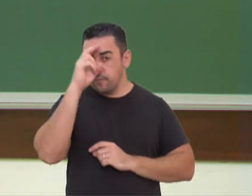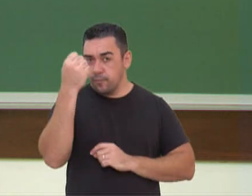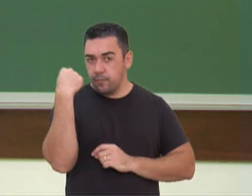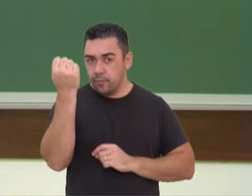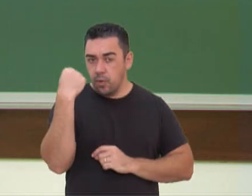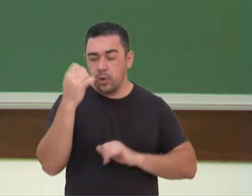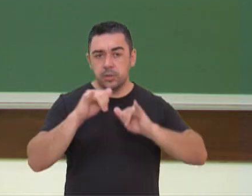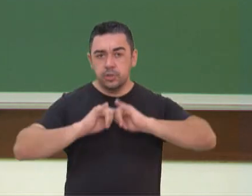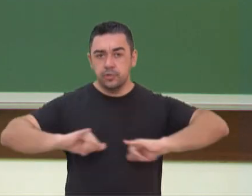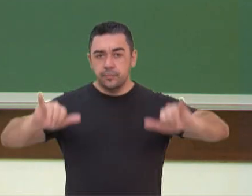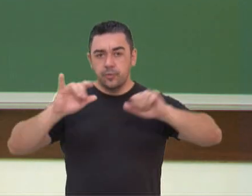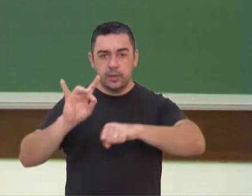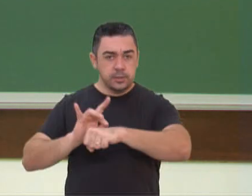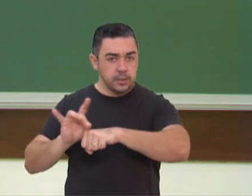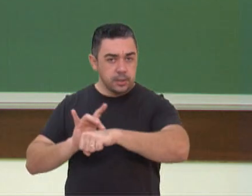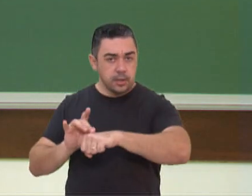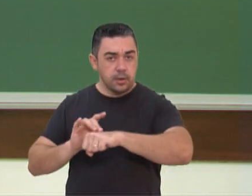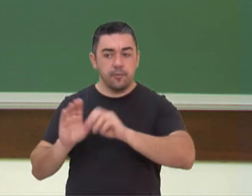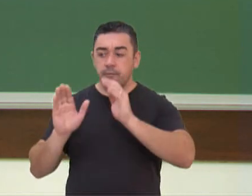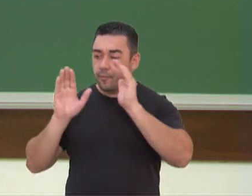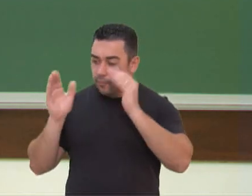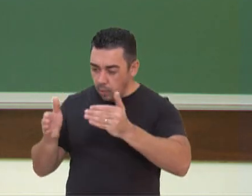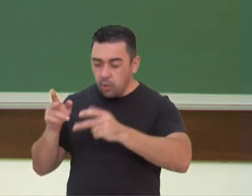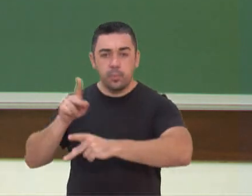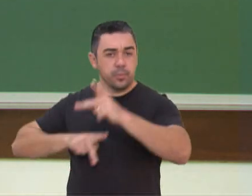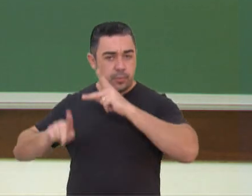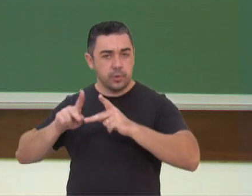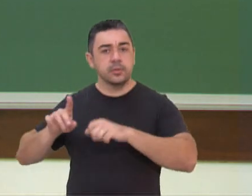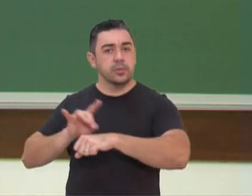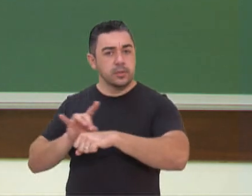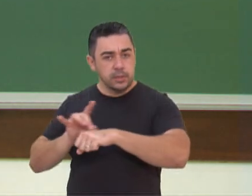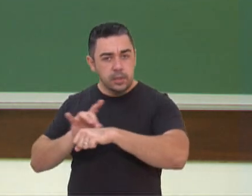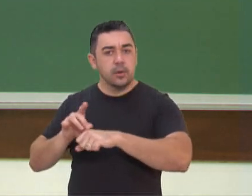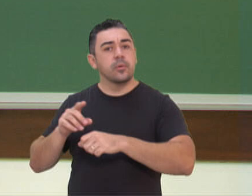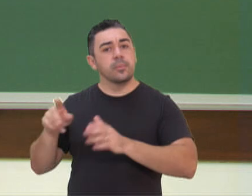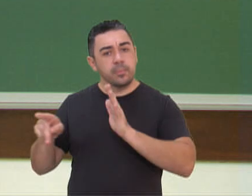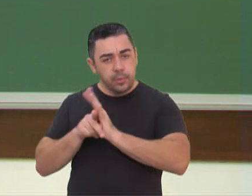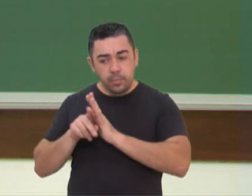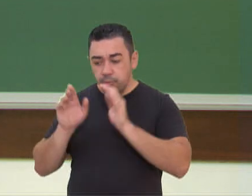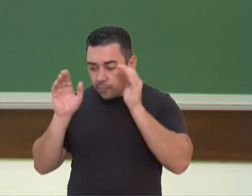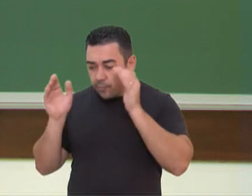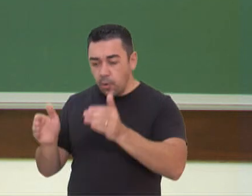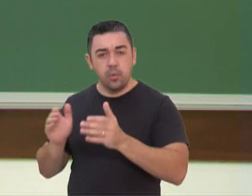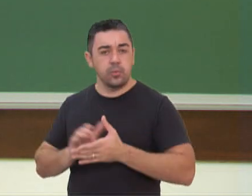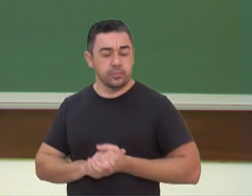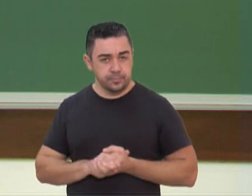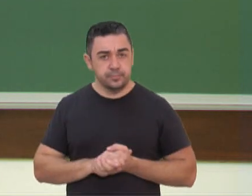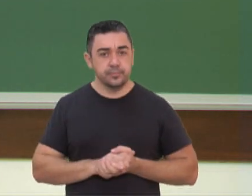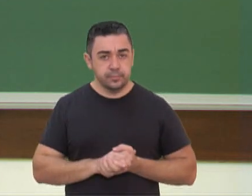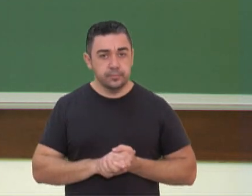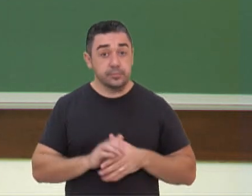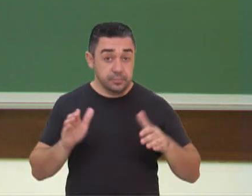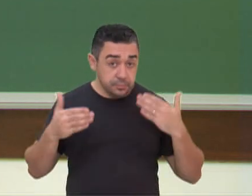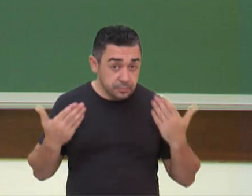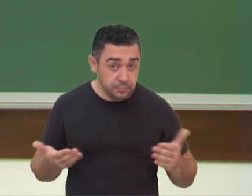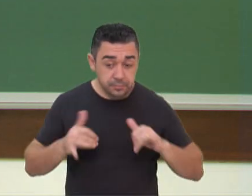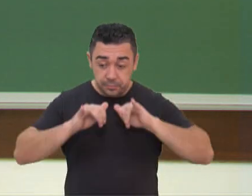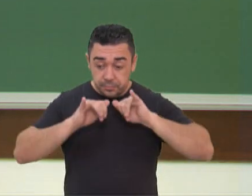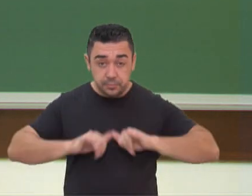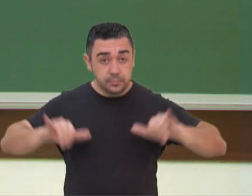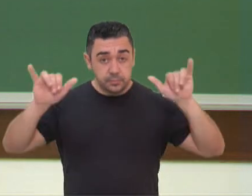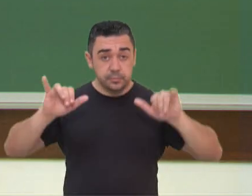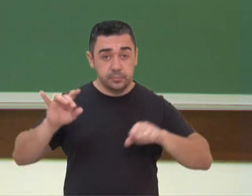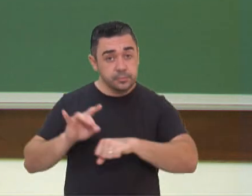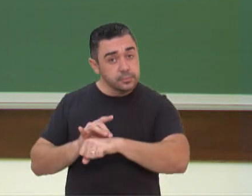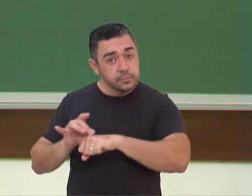dessa imprensa negra, voltada para essa população negra que era o seu público-alvo. Então, essa imprensa negra